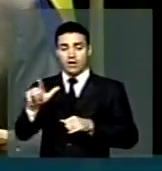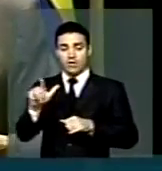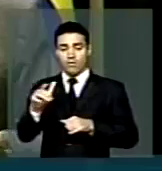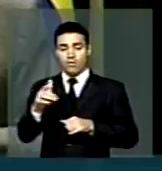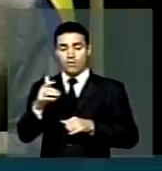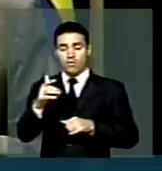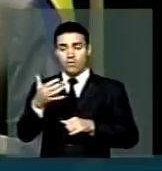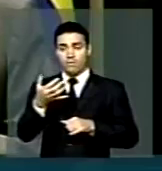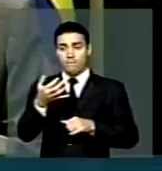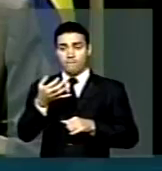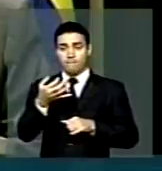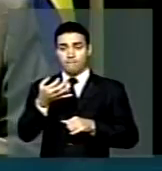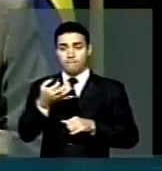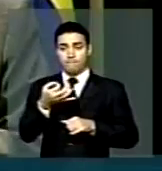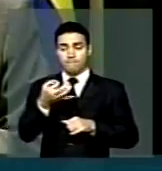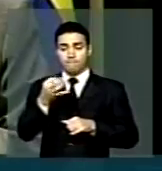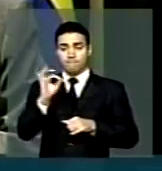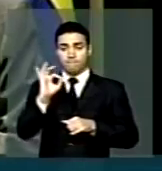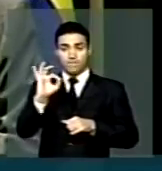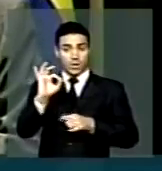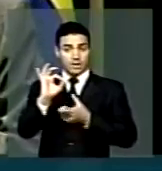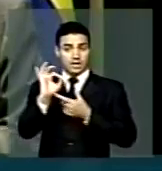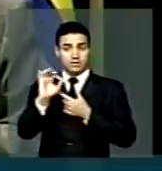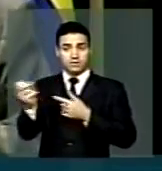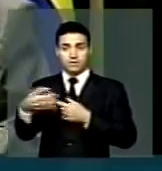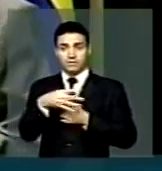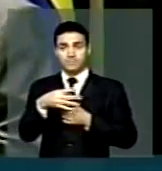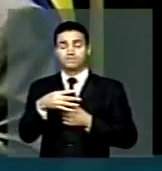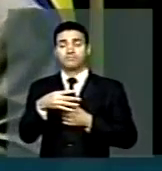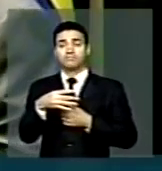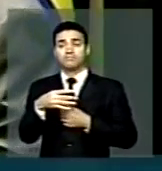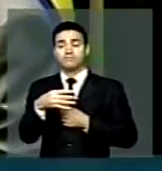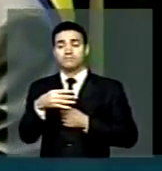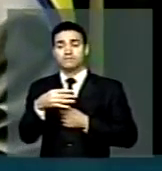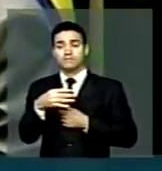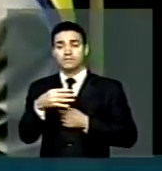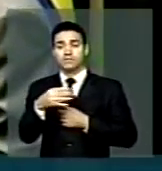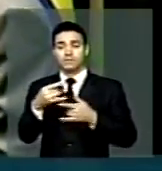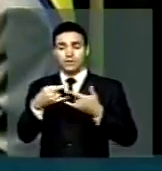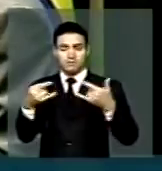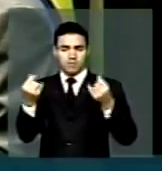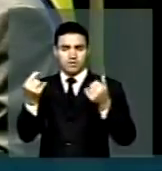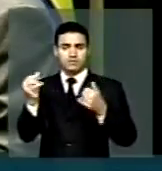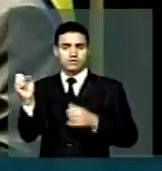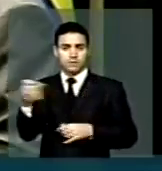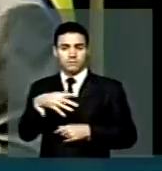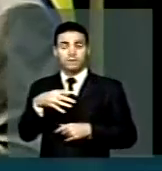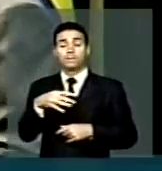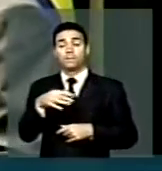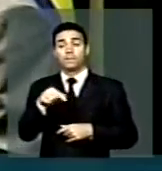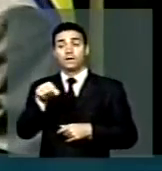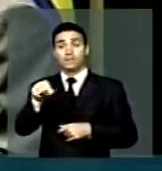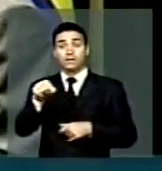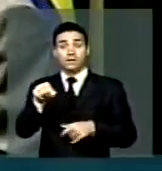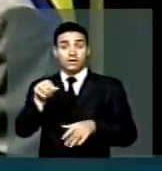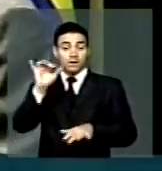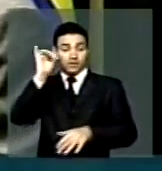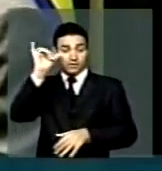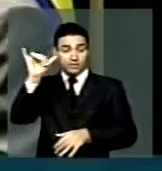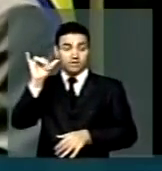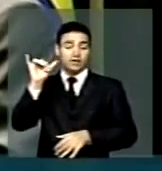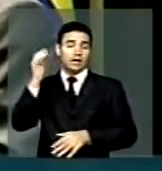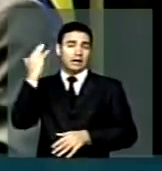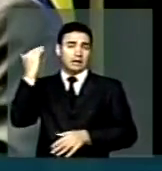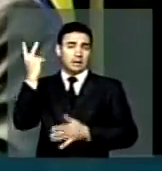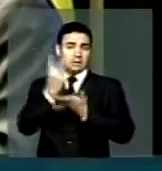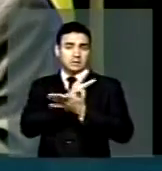moeda nova. E essa moeda nova, exatamente como já foi aqui referido, para evitar a memória